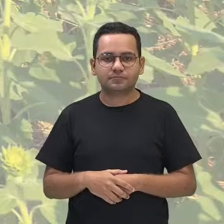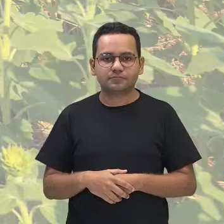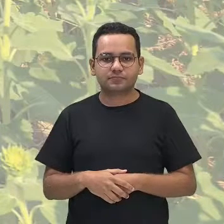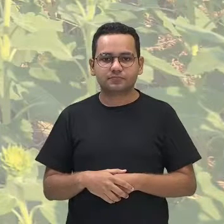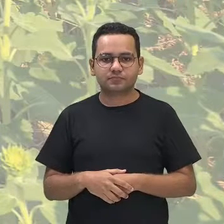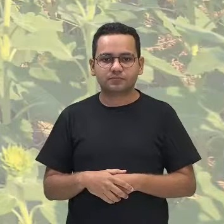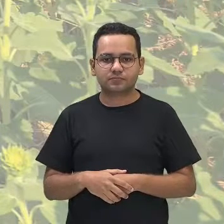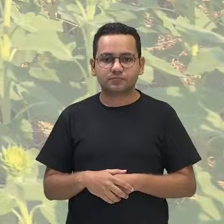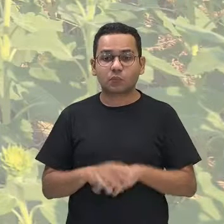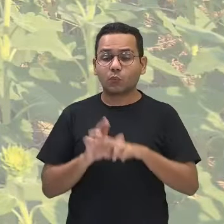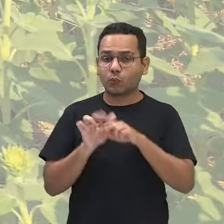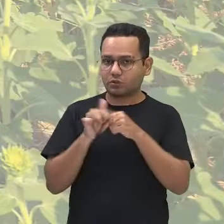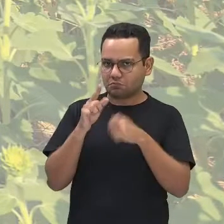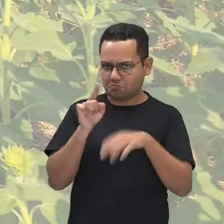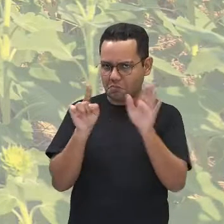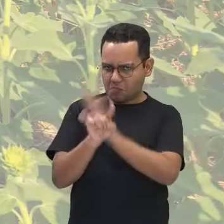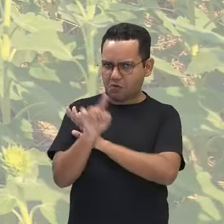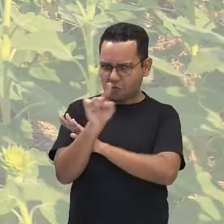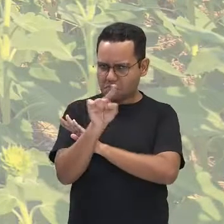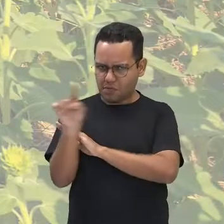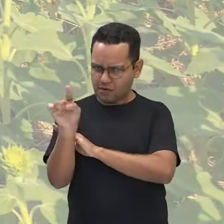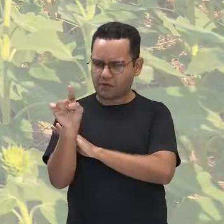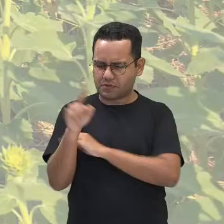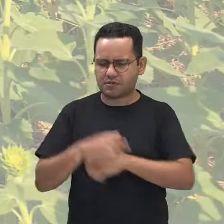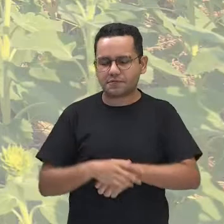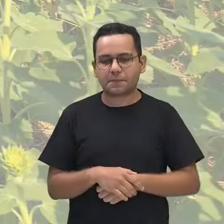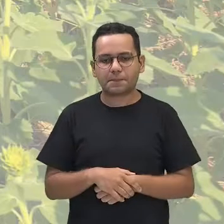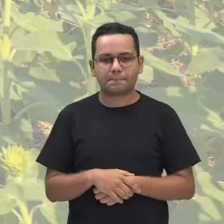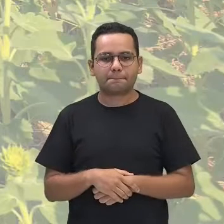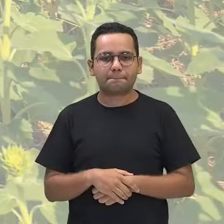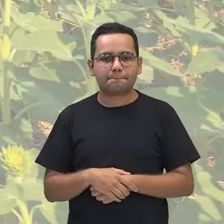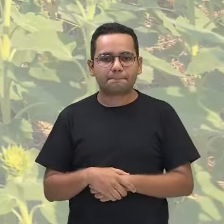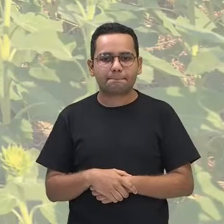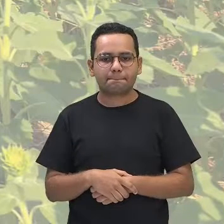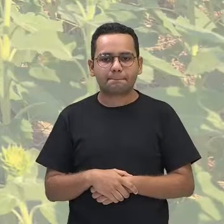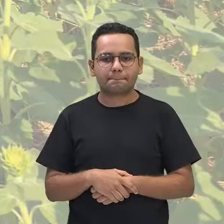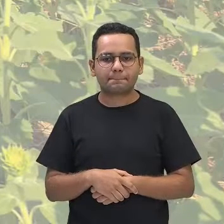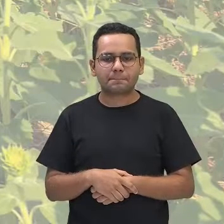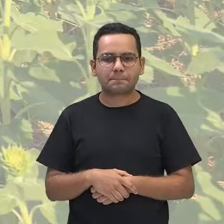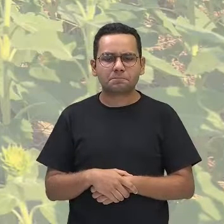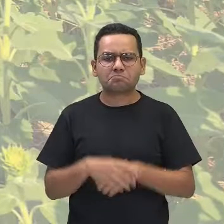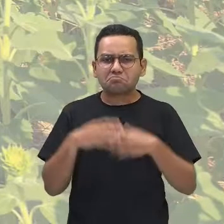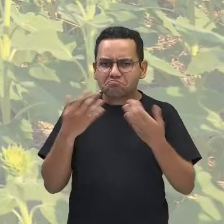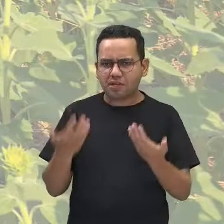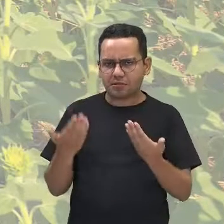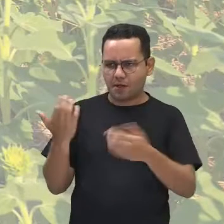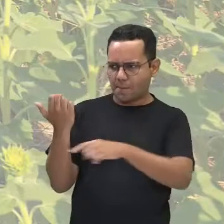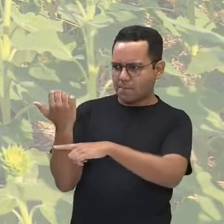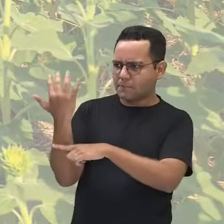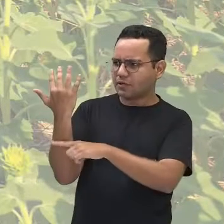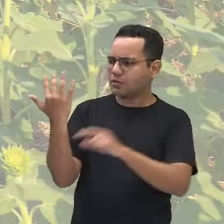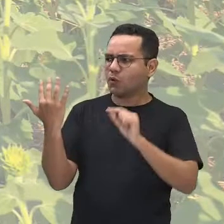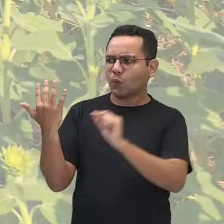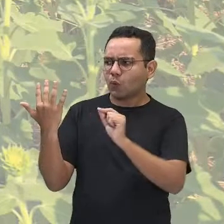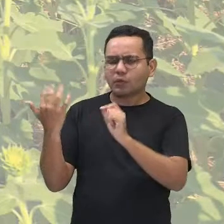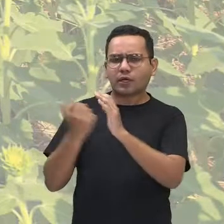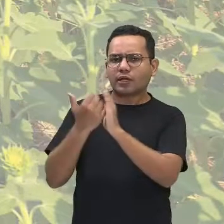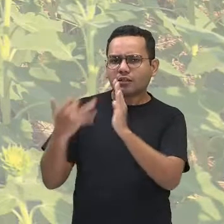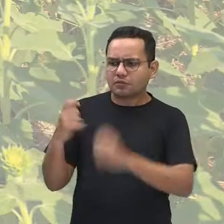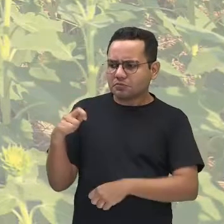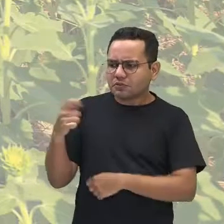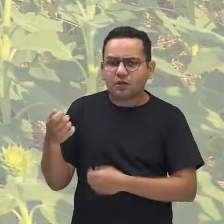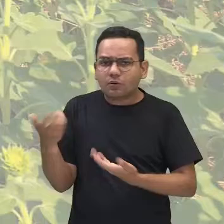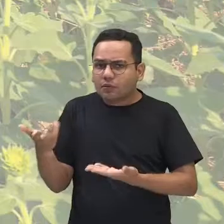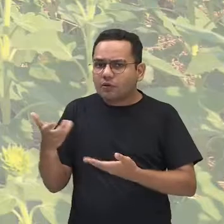uma pergunta para vocês para iniciar a nossa aula. O que define uma planta? Nós sabemos aí que